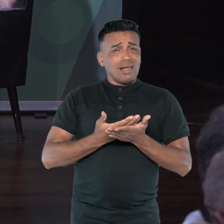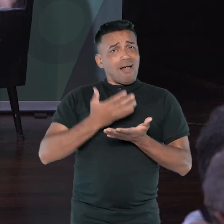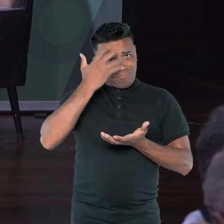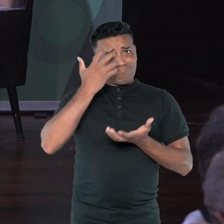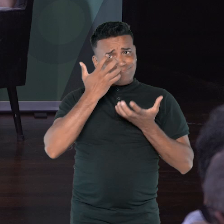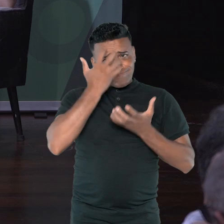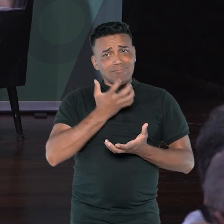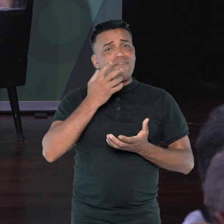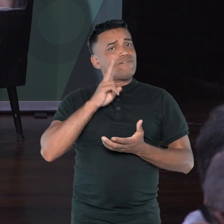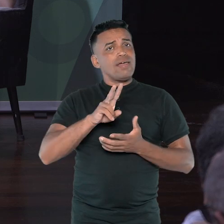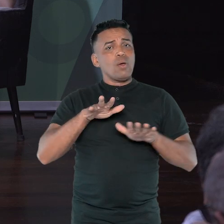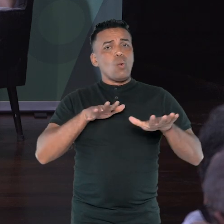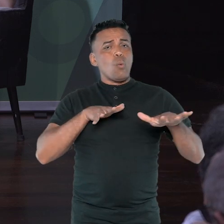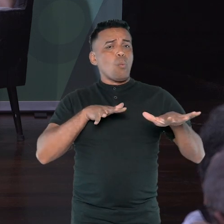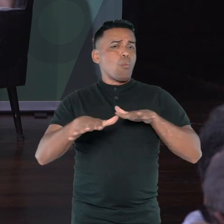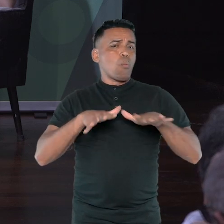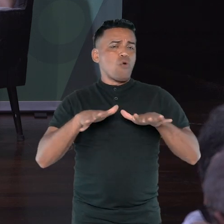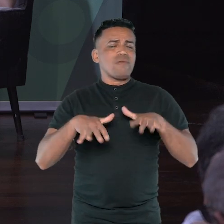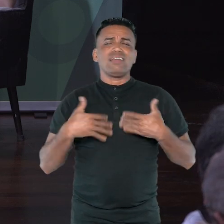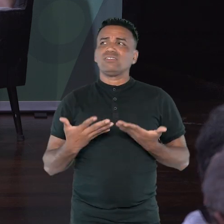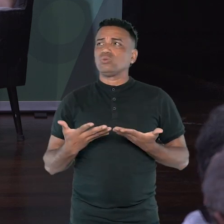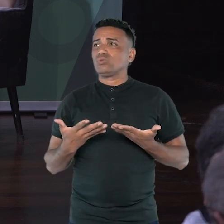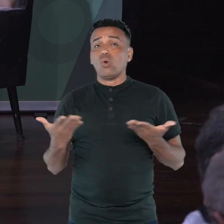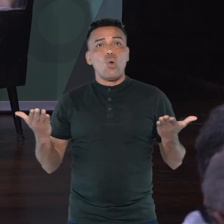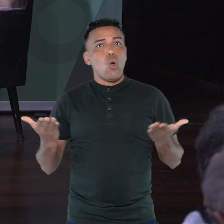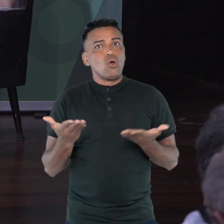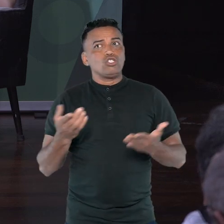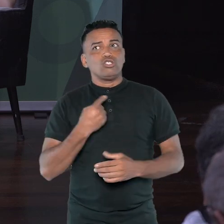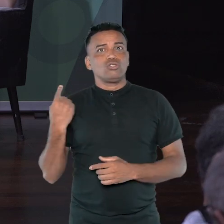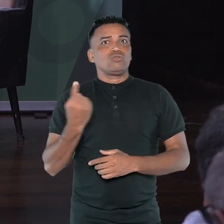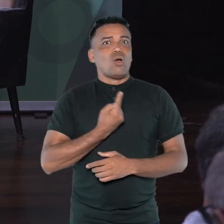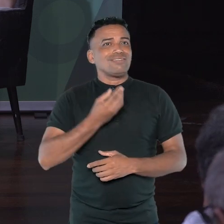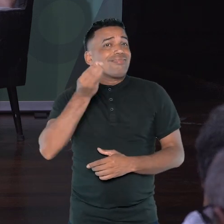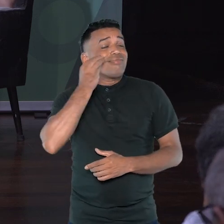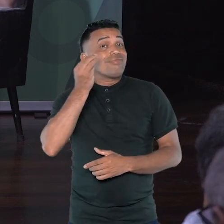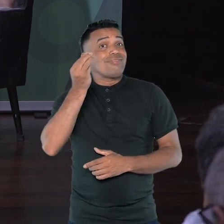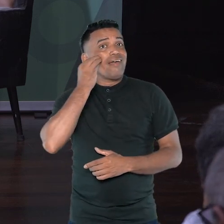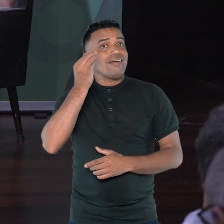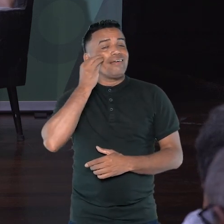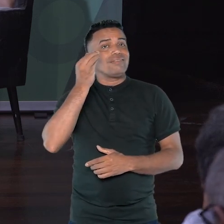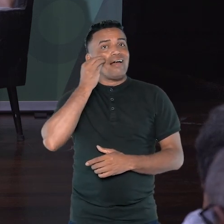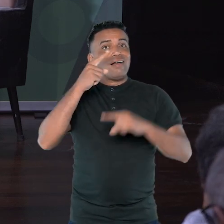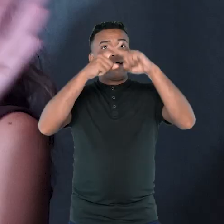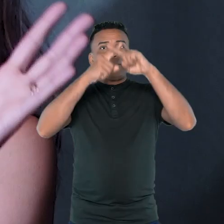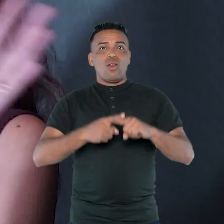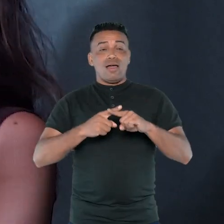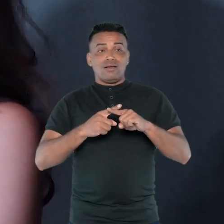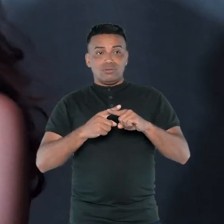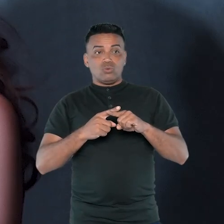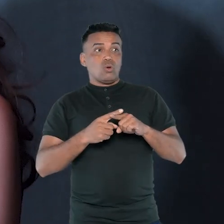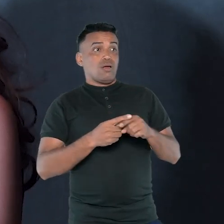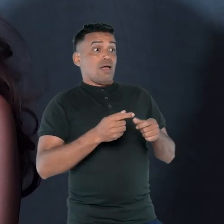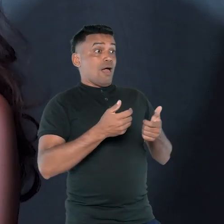a gente ver esses movimentos muito. Hoje em dia a gente tenta fazer tudo uma copa, né? A gente tem que ser ou a favor